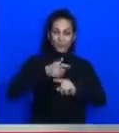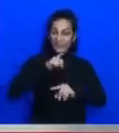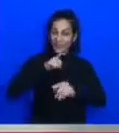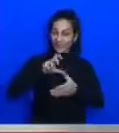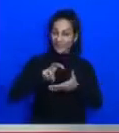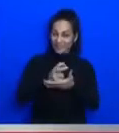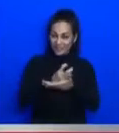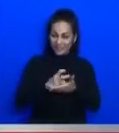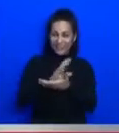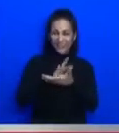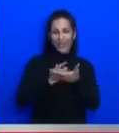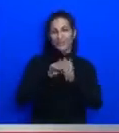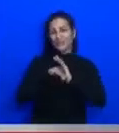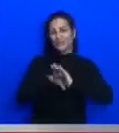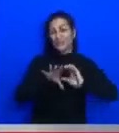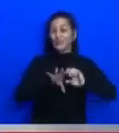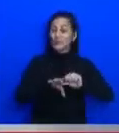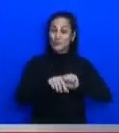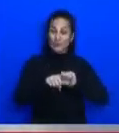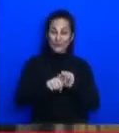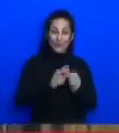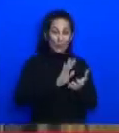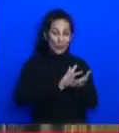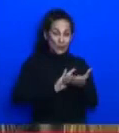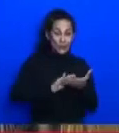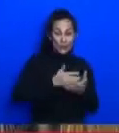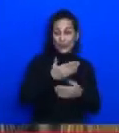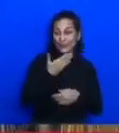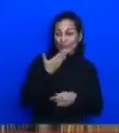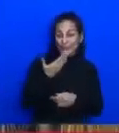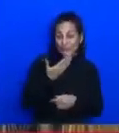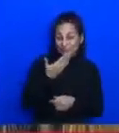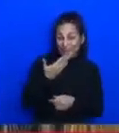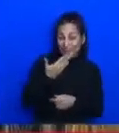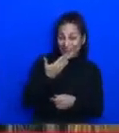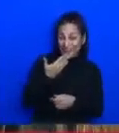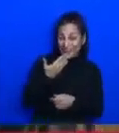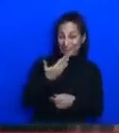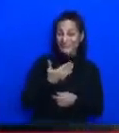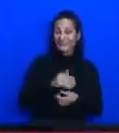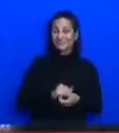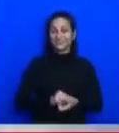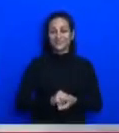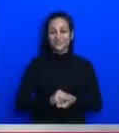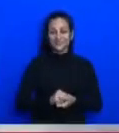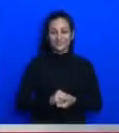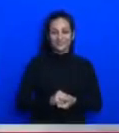tem Quina, tem Lotomania, tem Super 7, tem Loto Fácil.